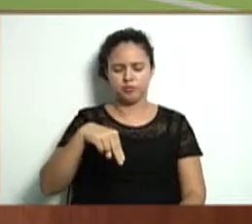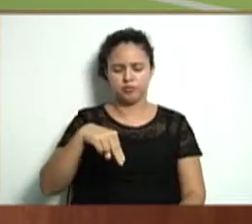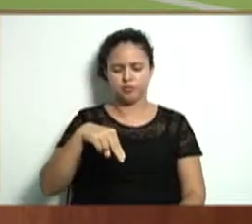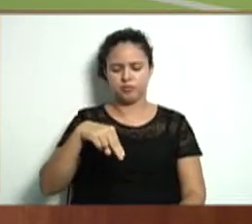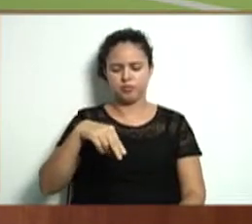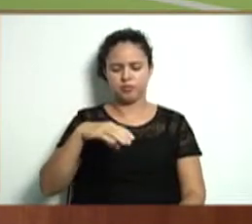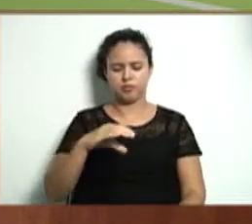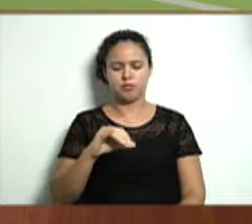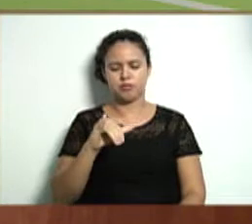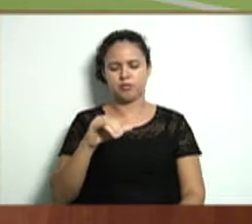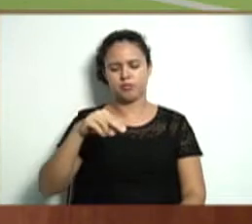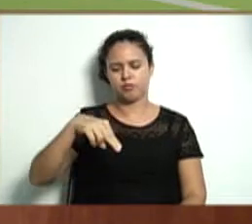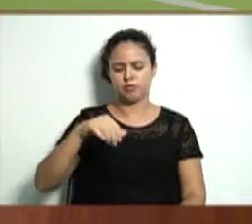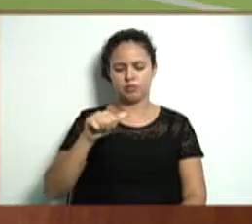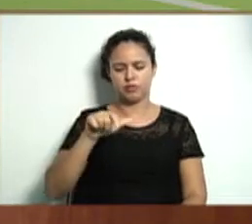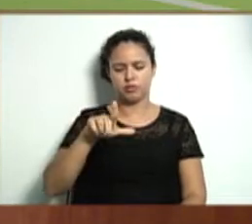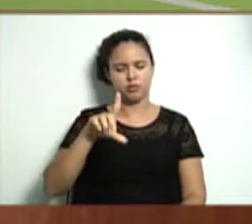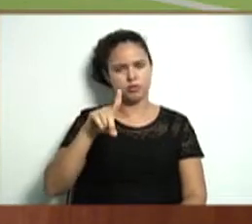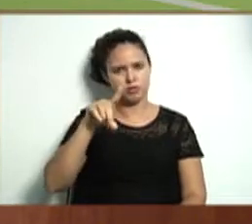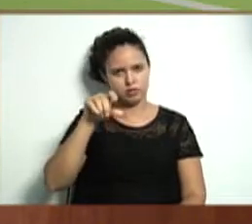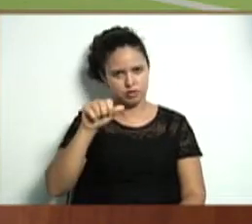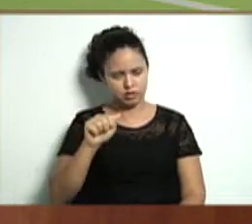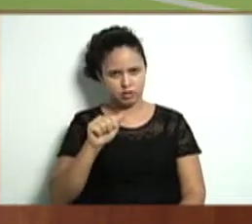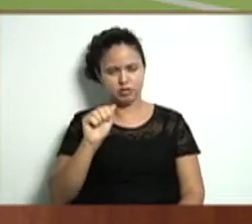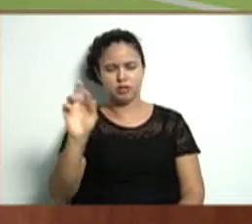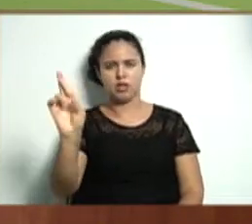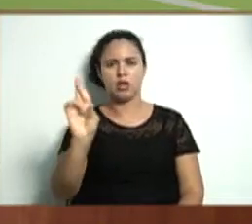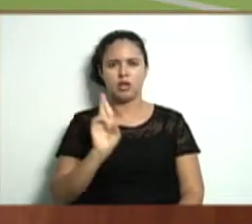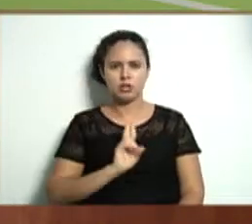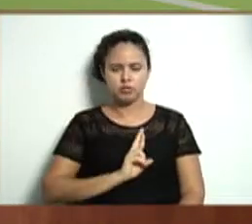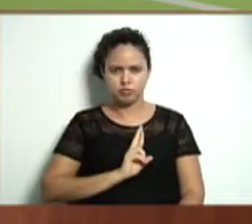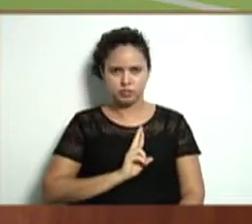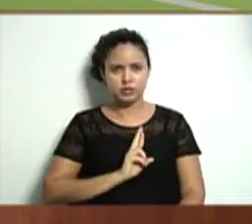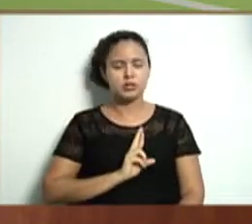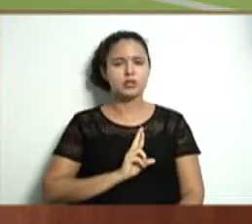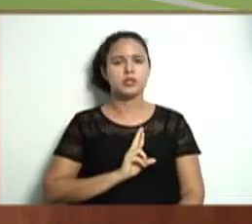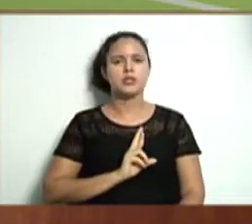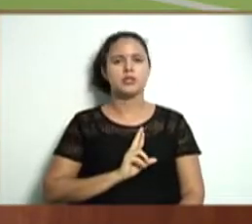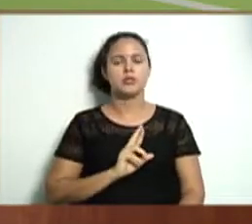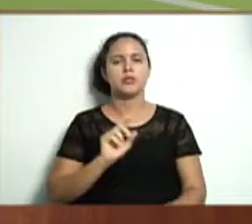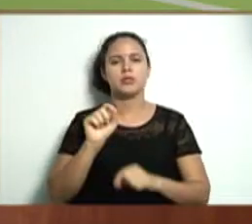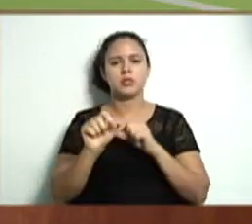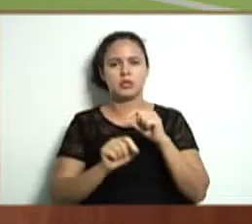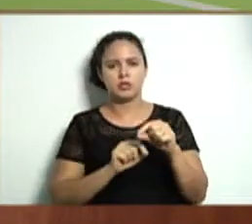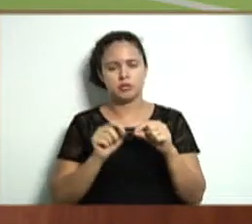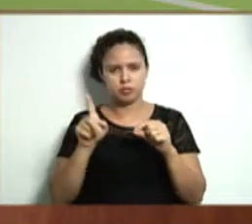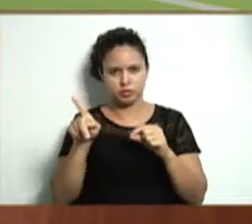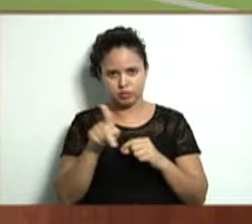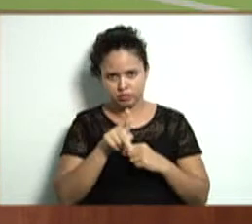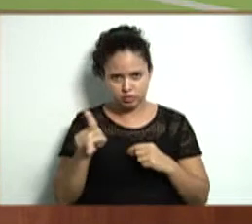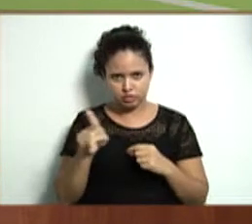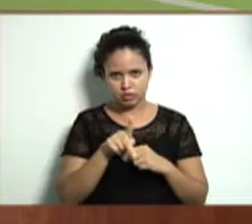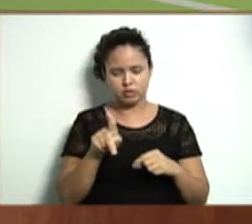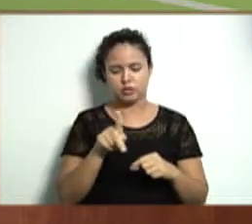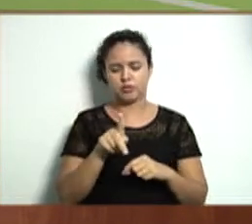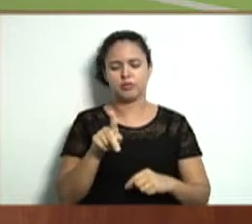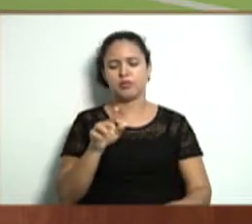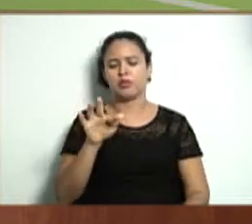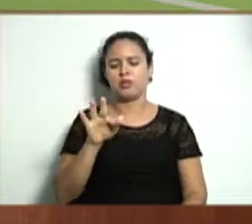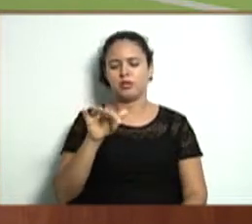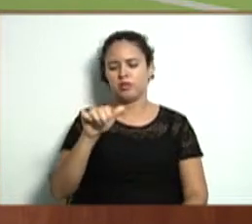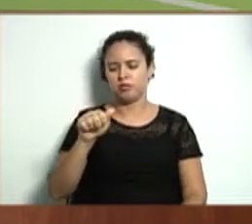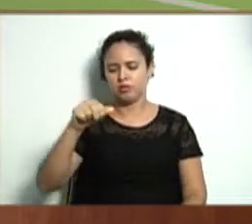Francinalda. Ela postou que era esta a resposta. A professora Fanny